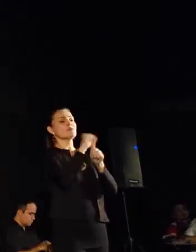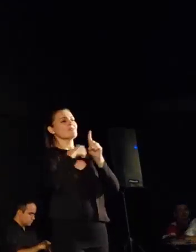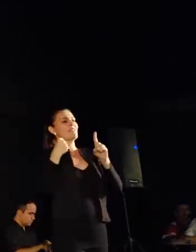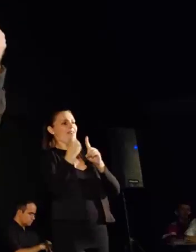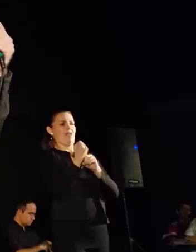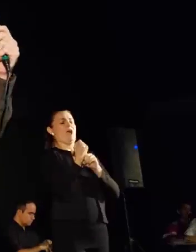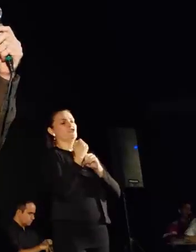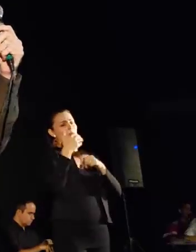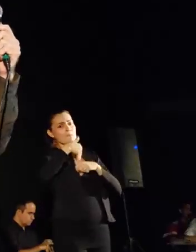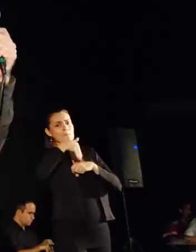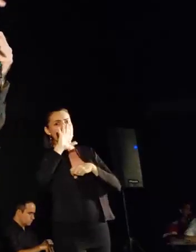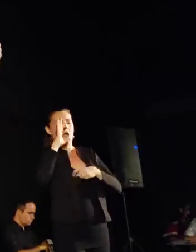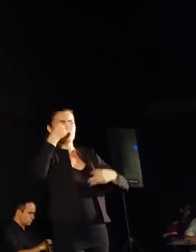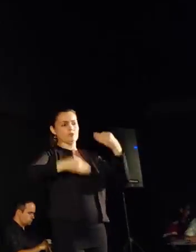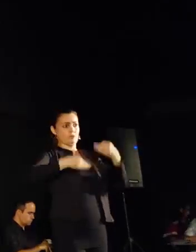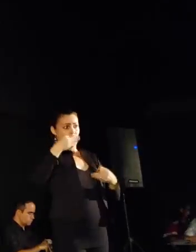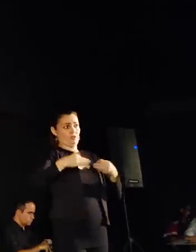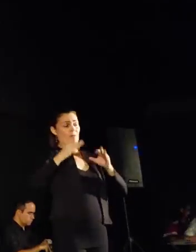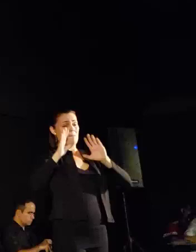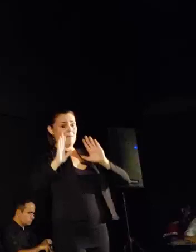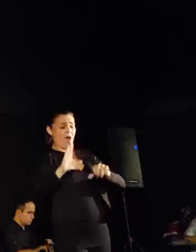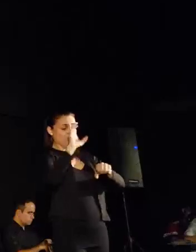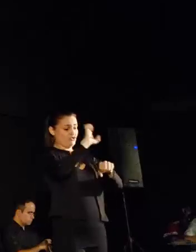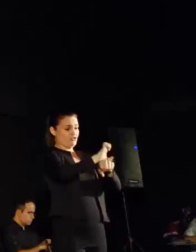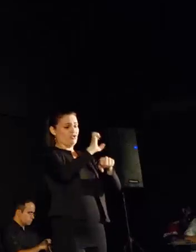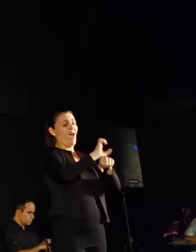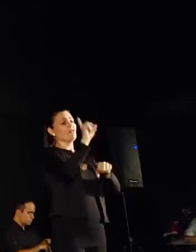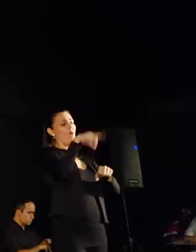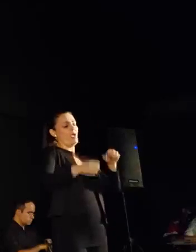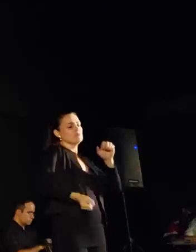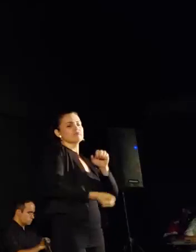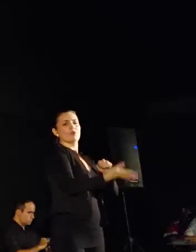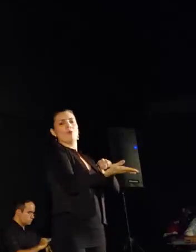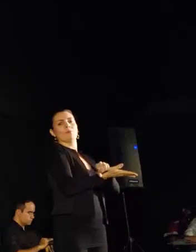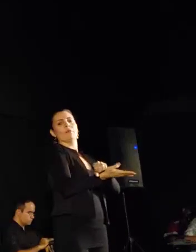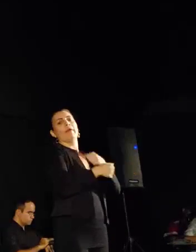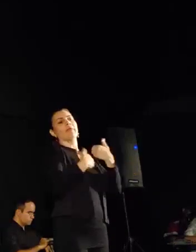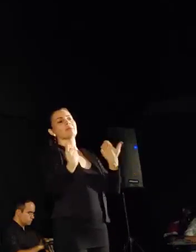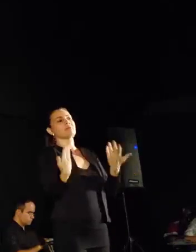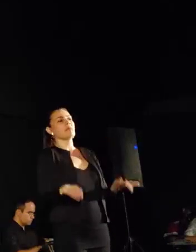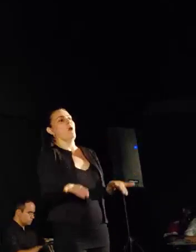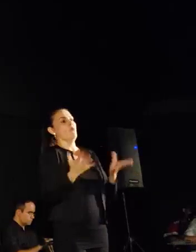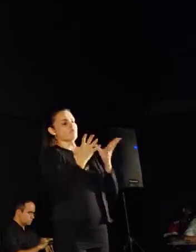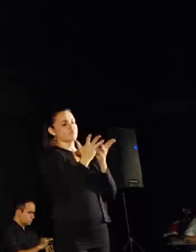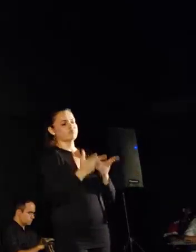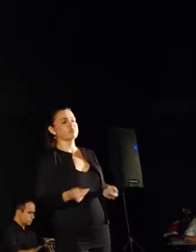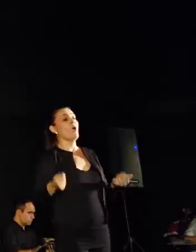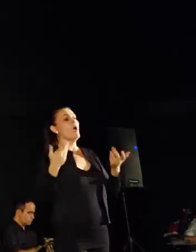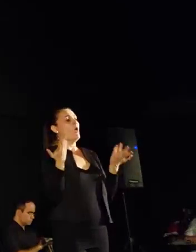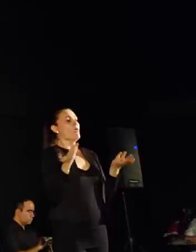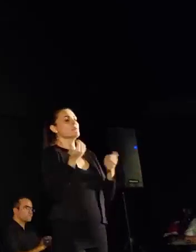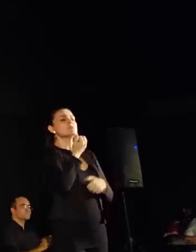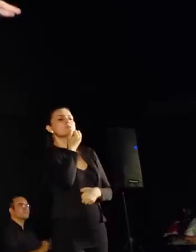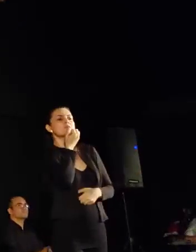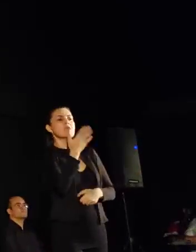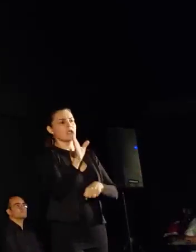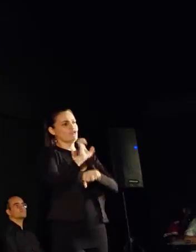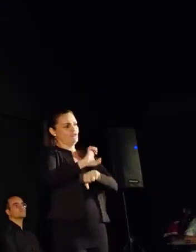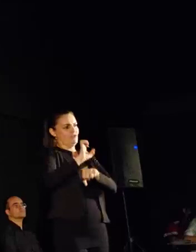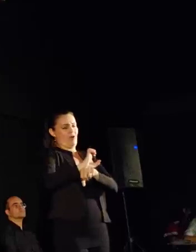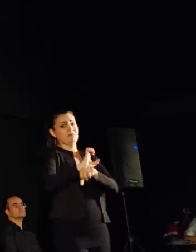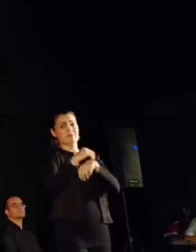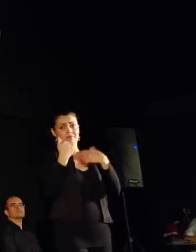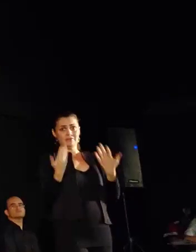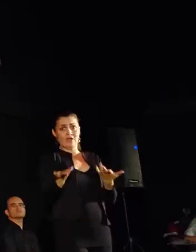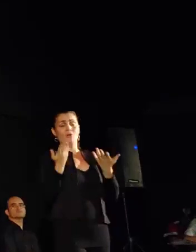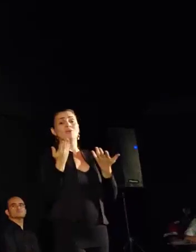O Estado, na verdade, ele é corrupto, então suma. Sem Estado, sem nenhum, no fundo, é